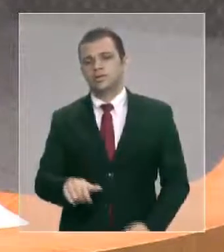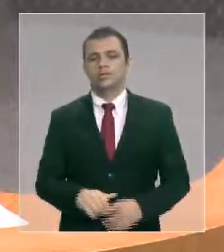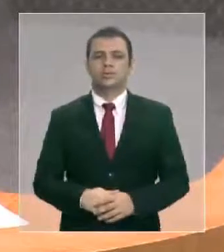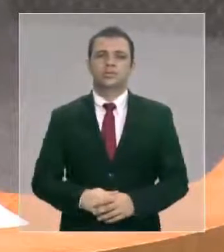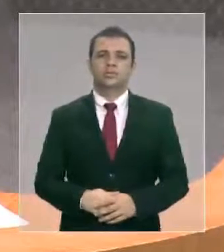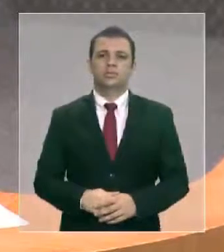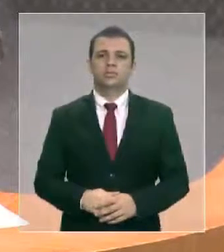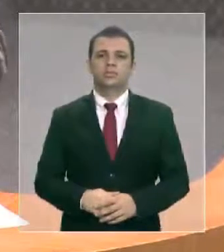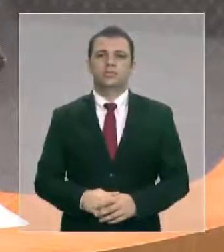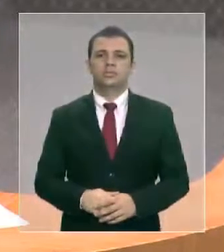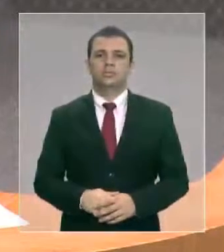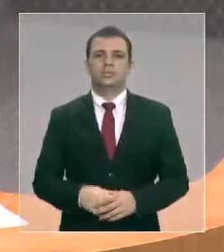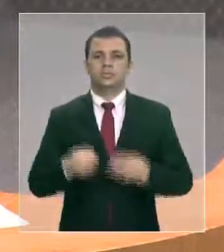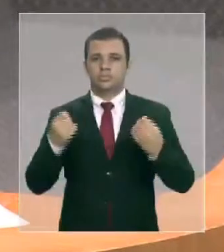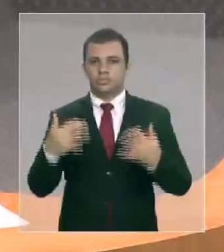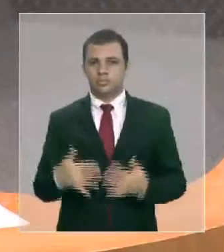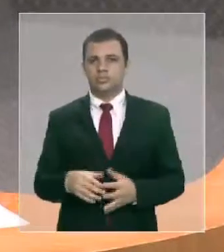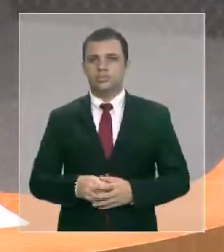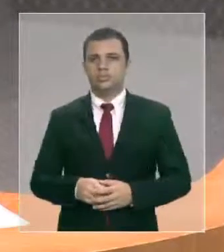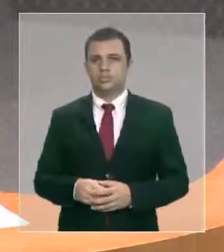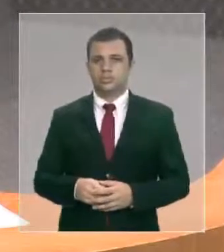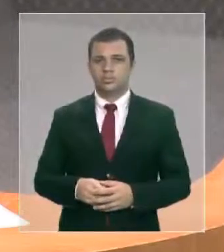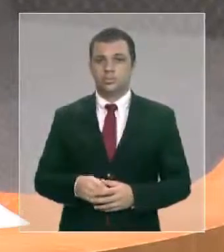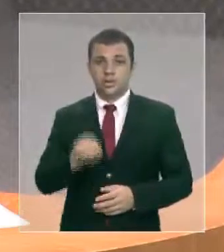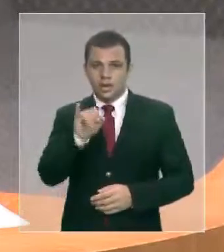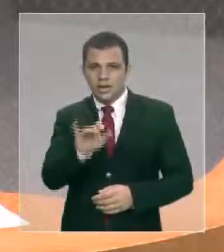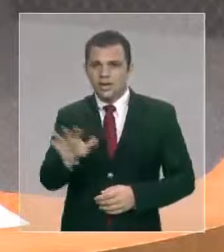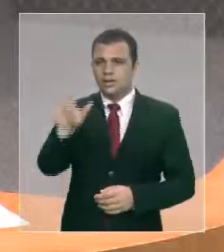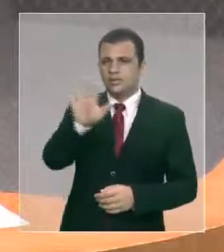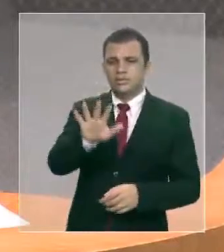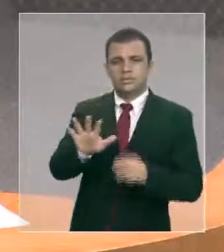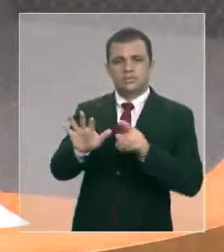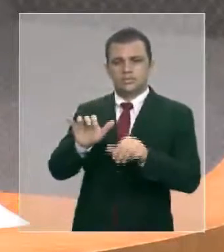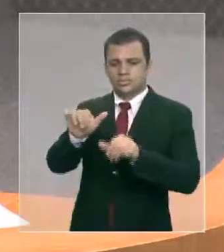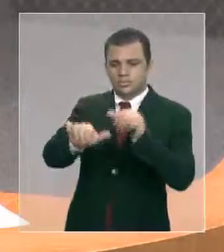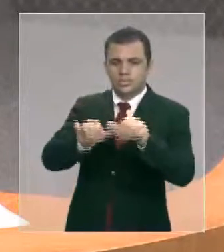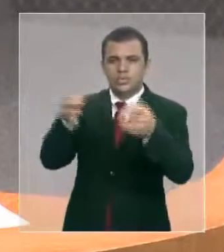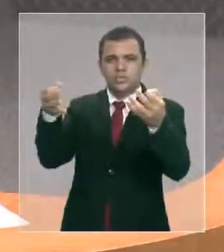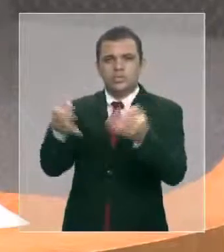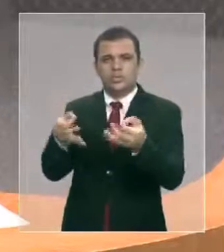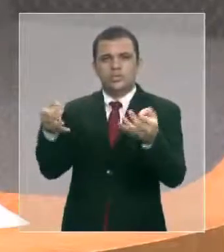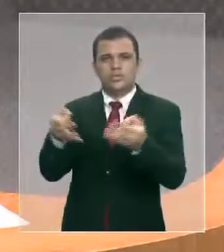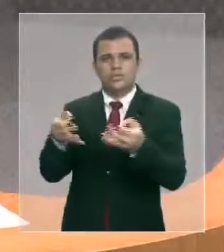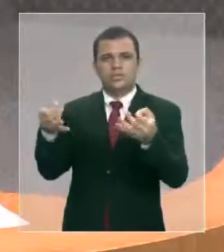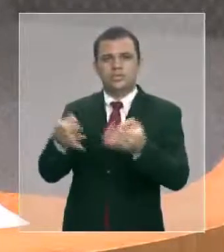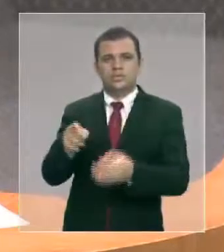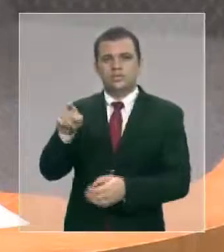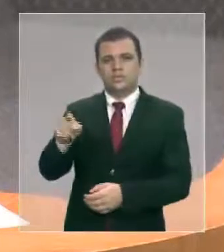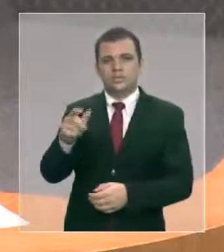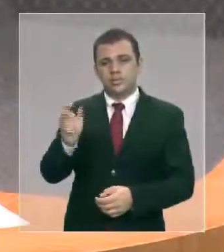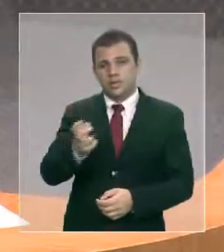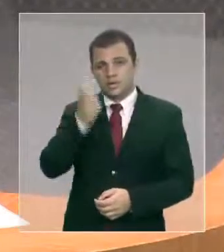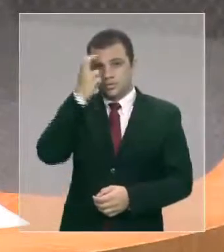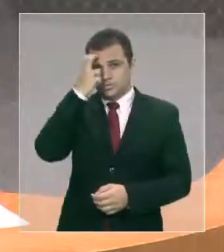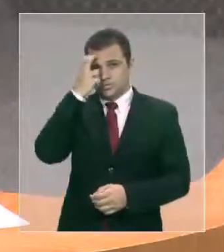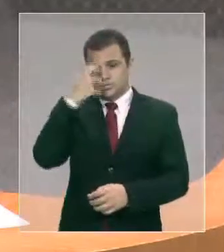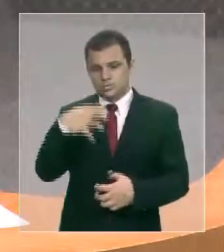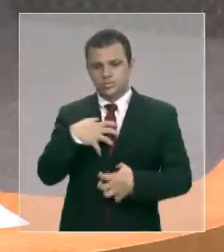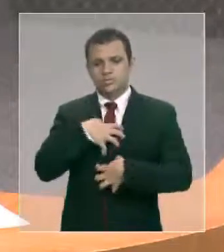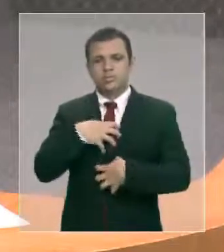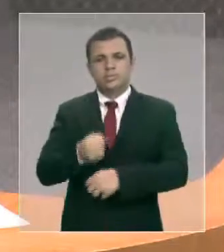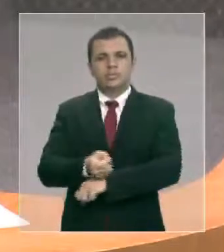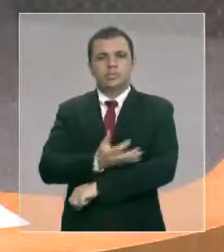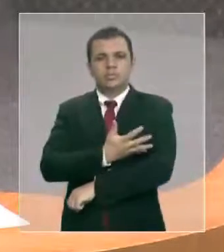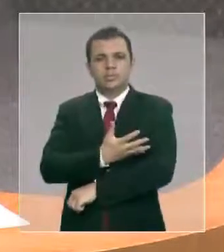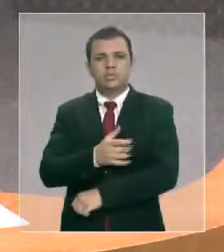A estética fez a perfeição, da razão a sensibilidade, sublime em cada ação o amor